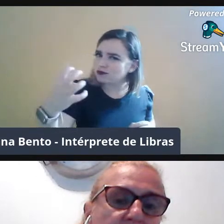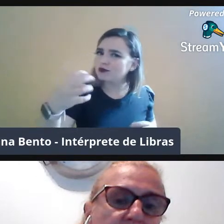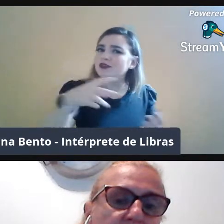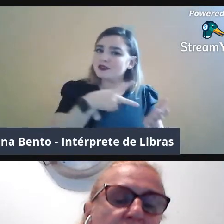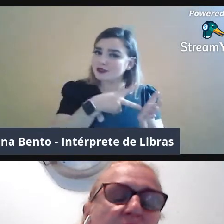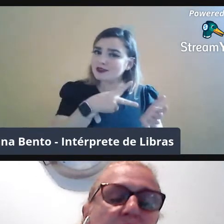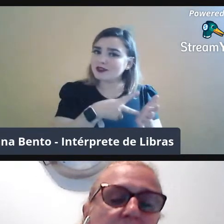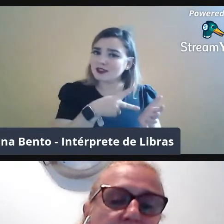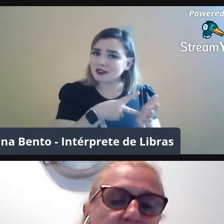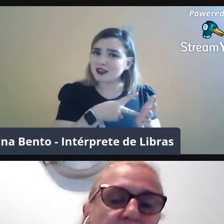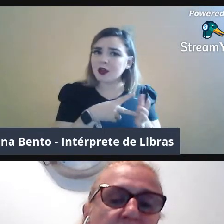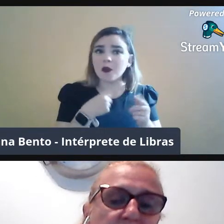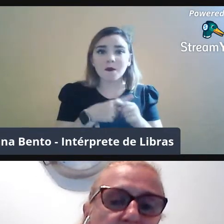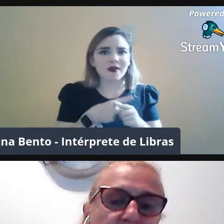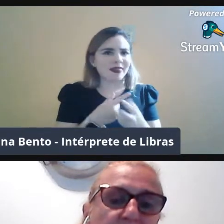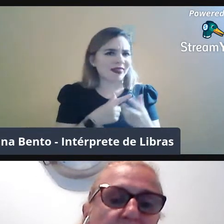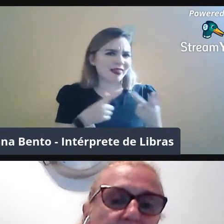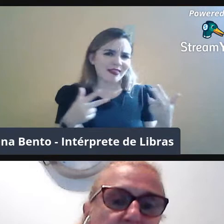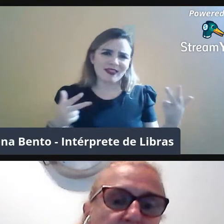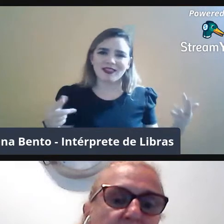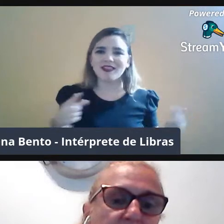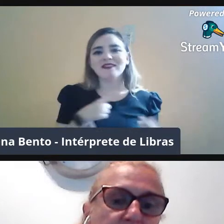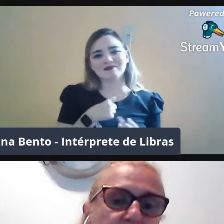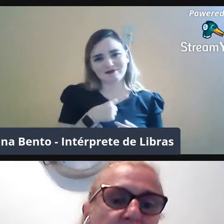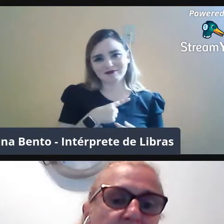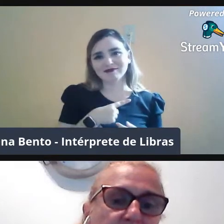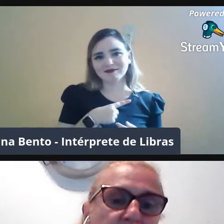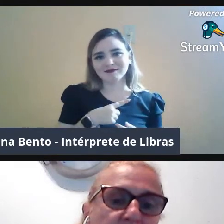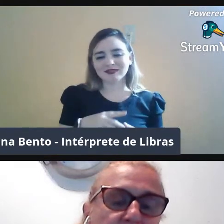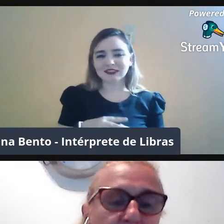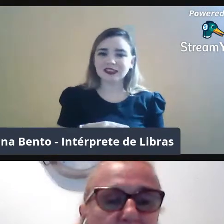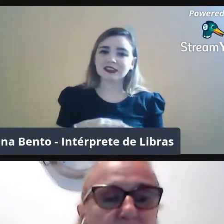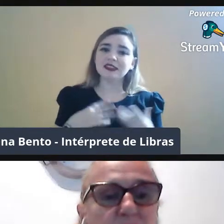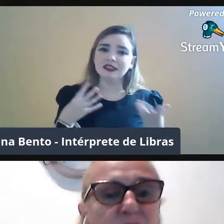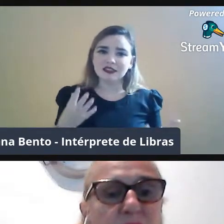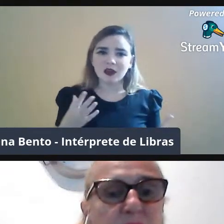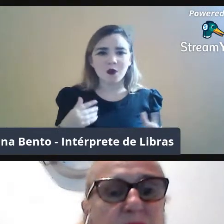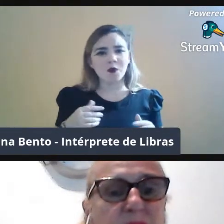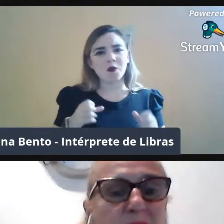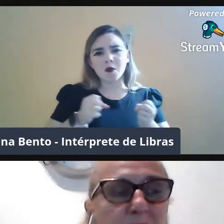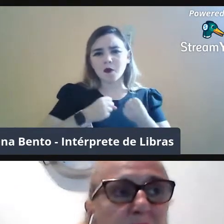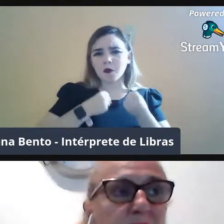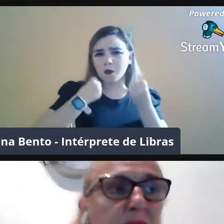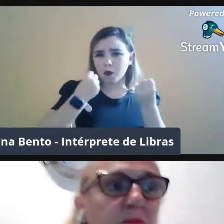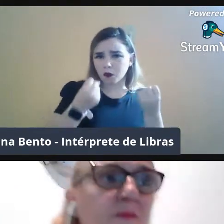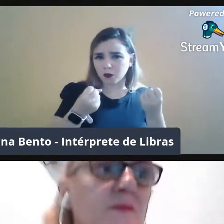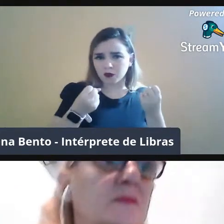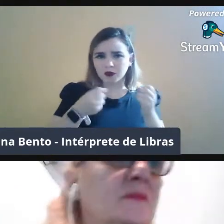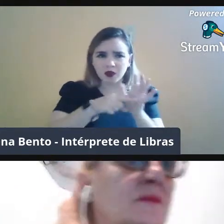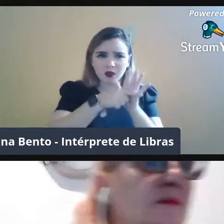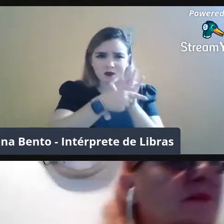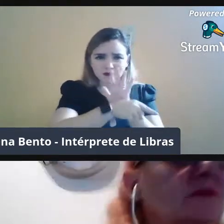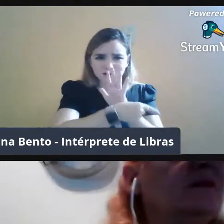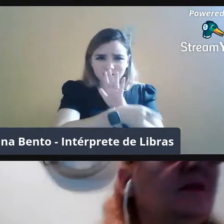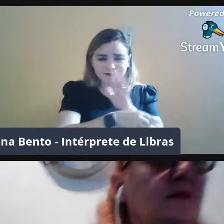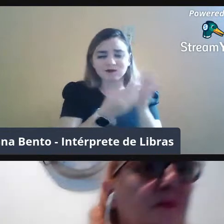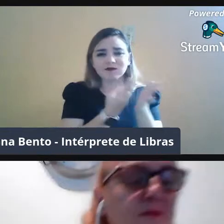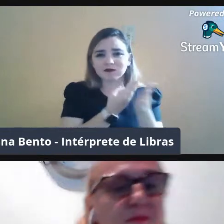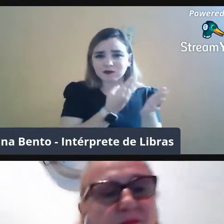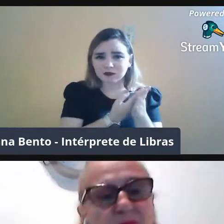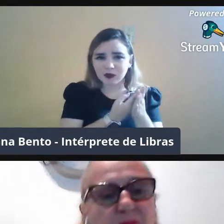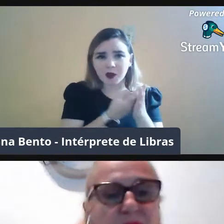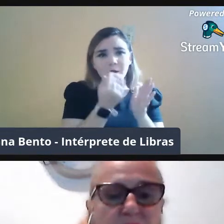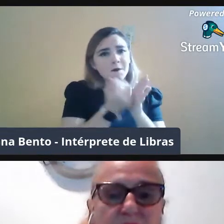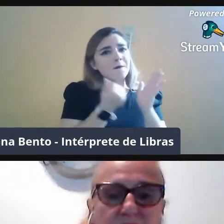Porque são muitas causas, sabe? E quanto mais você se aprofunda, mais você vê